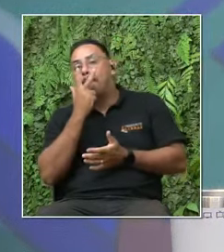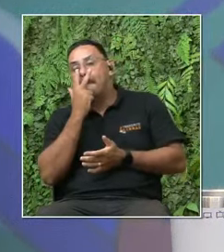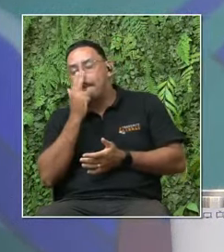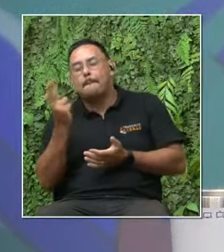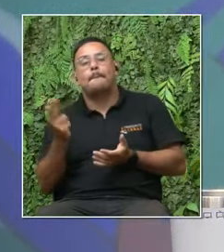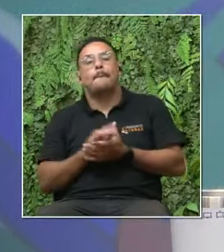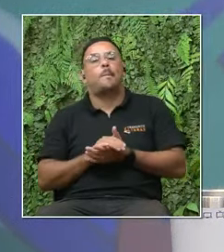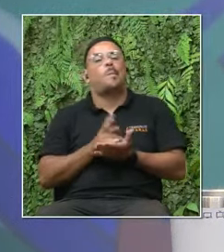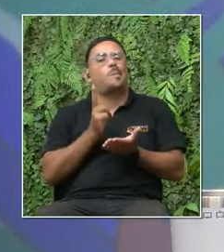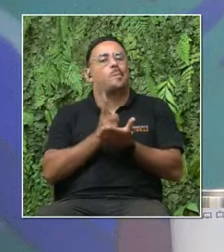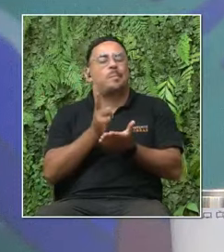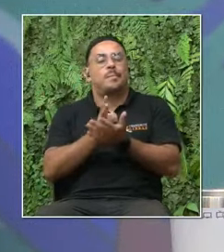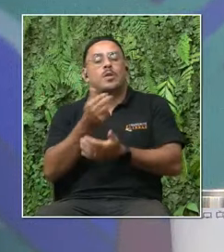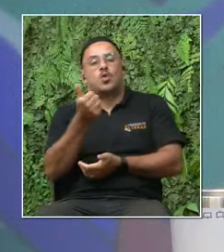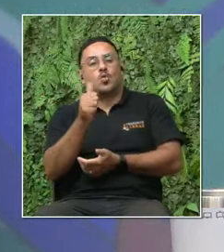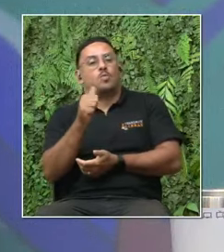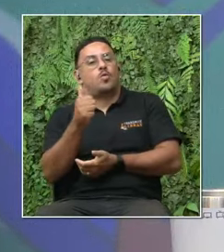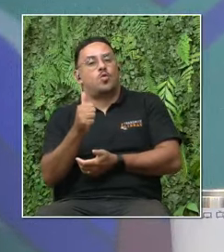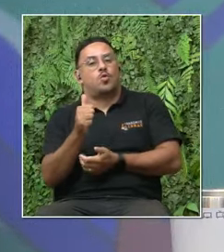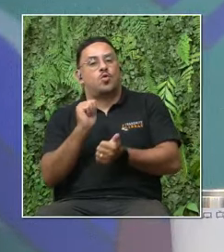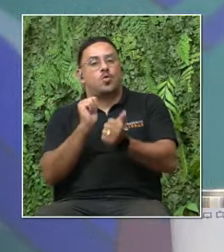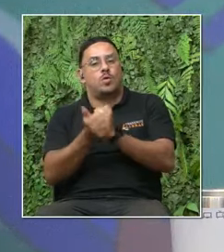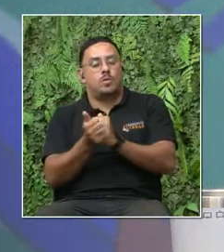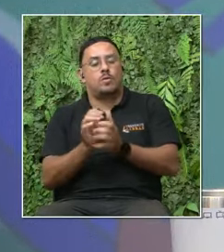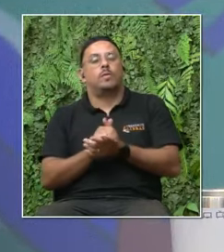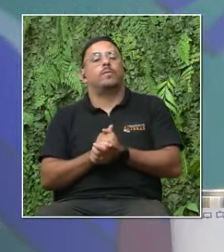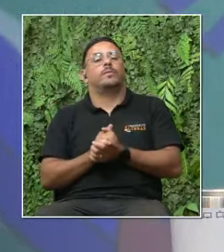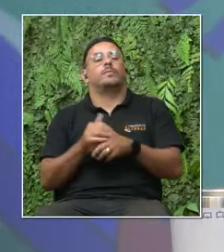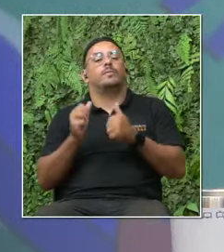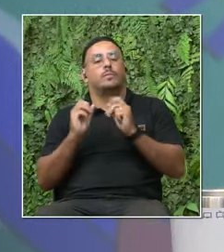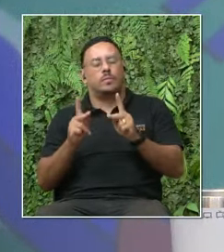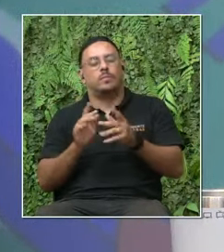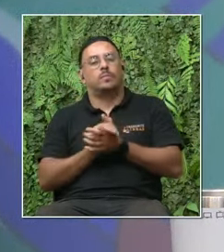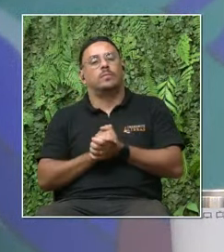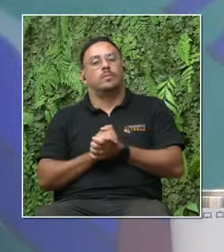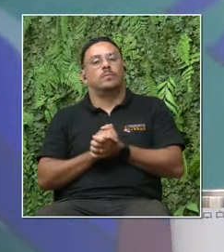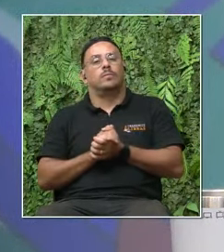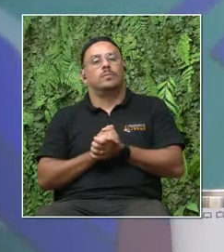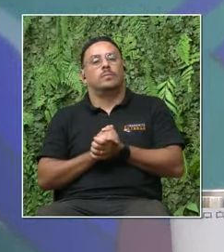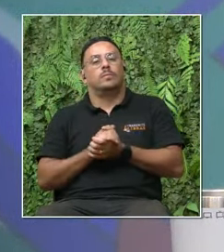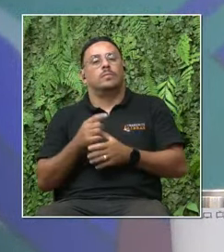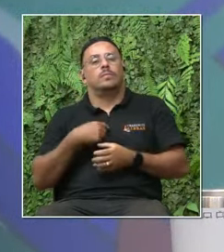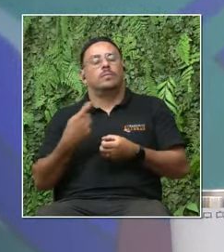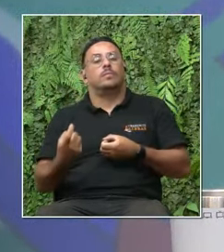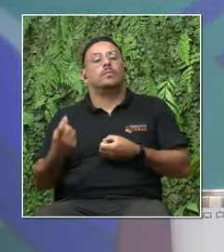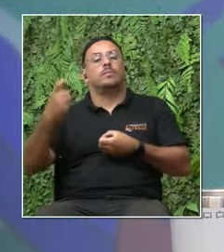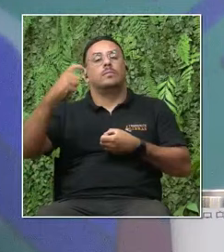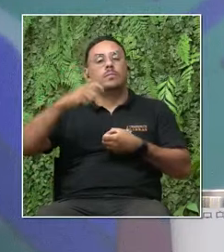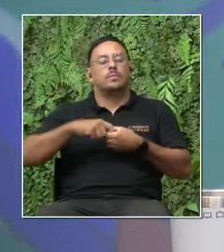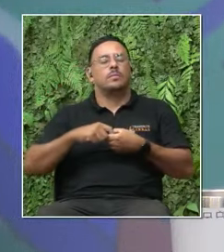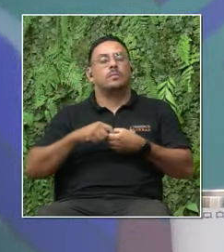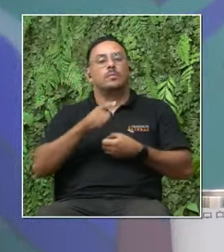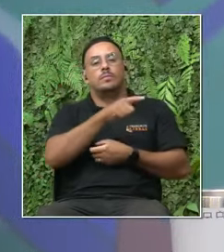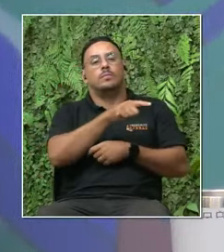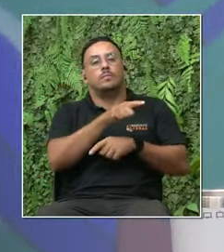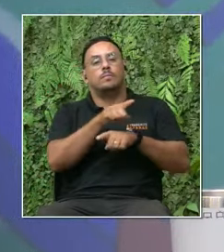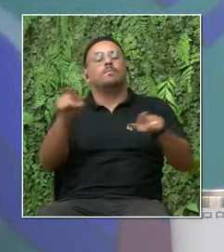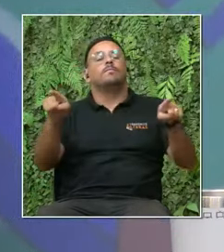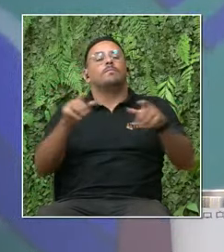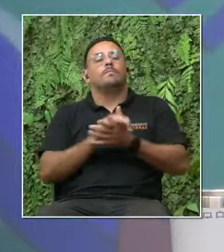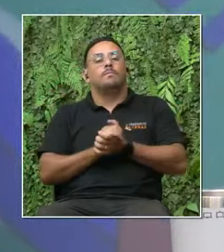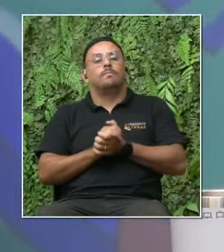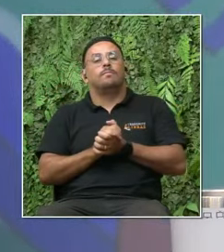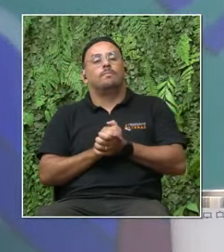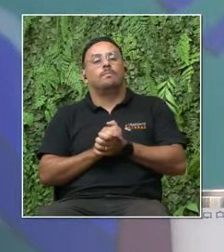aqui com os mesmos 11 que encerrar a primeira etapa legal então euor para cabine para vocês aí